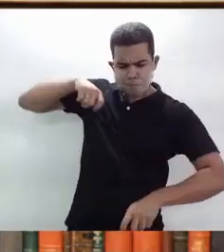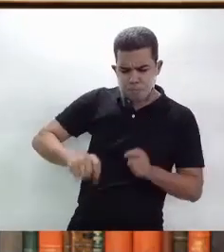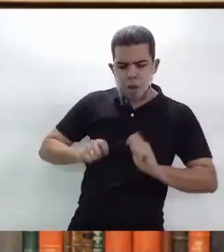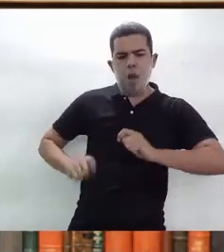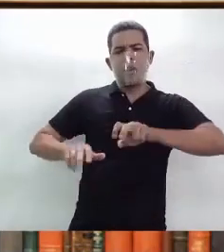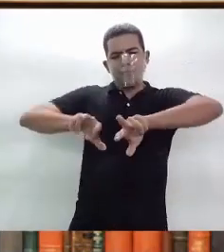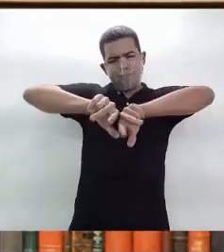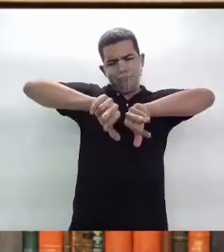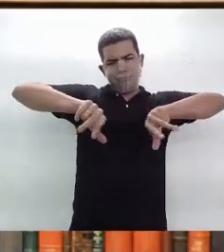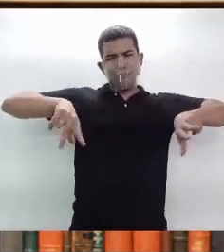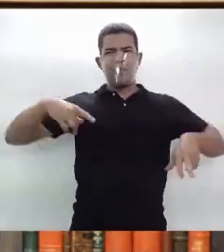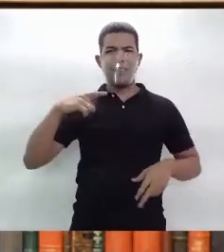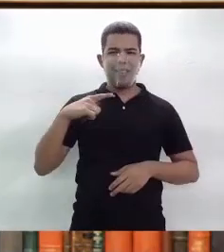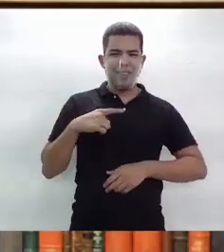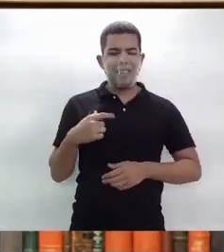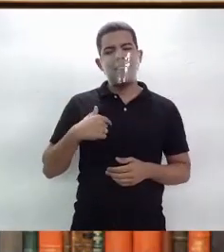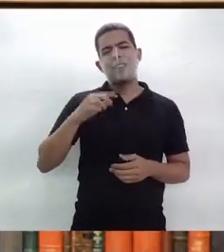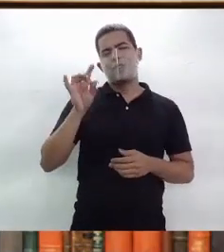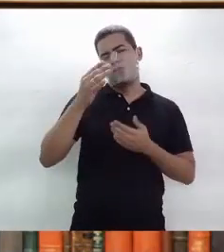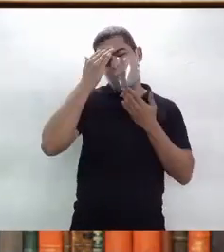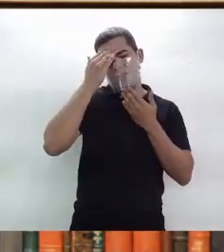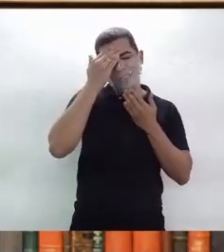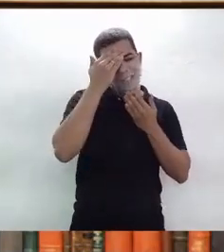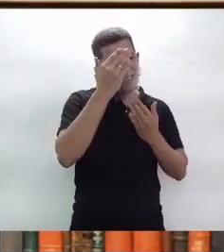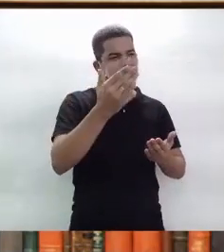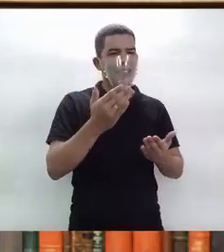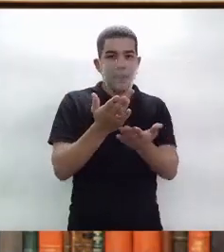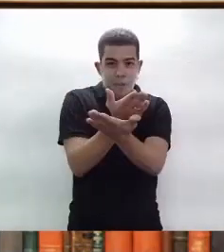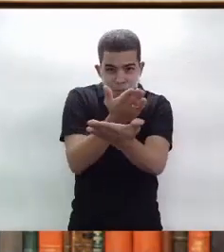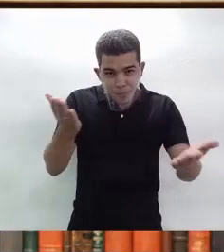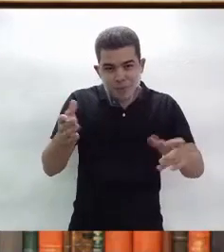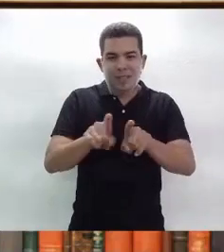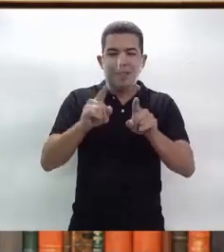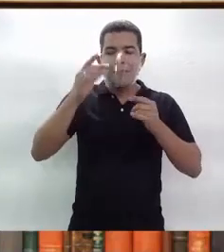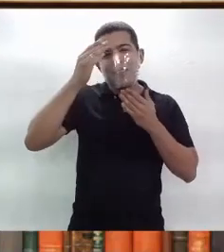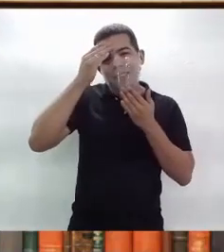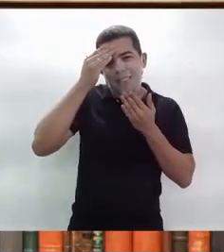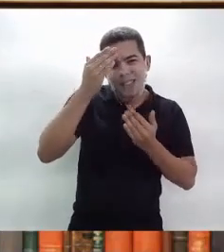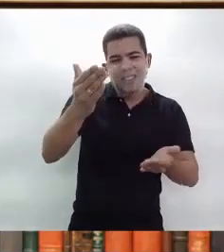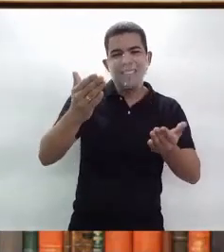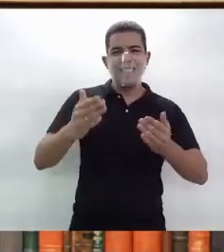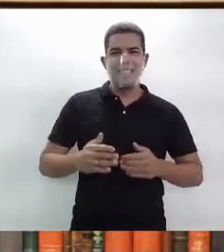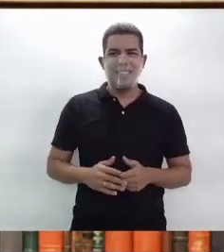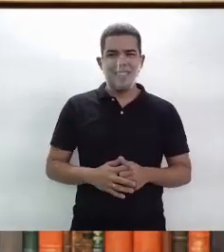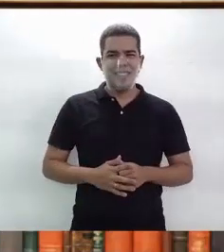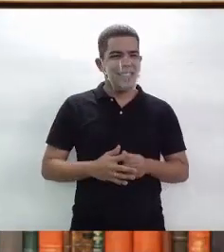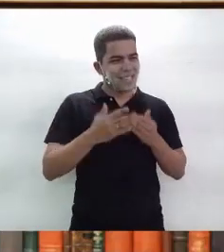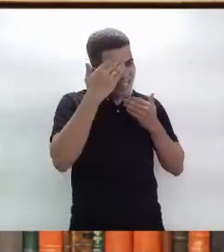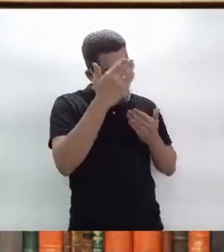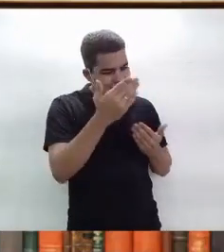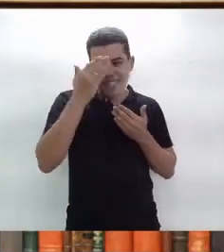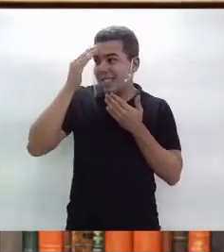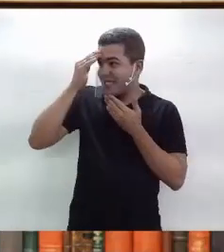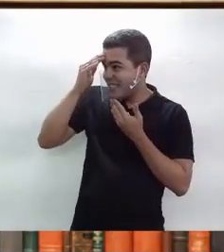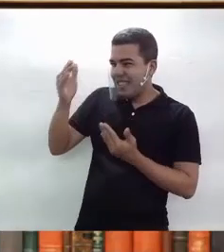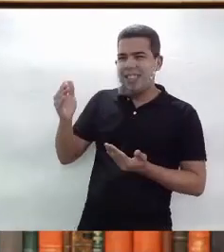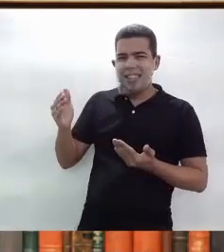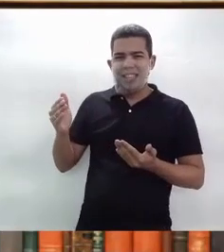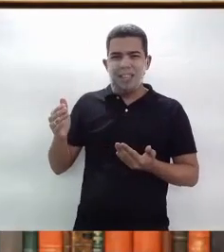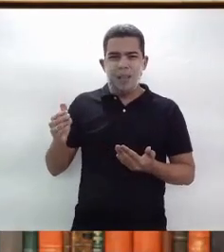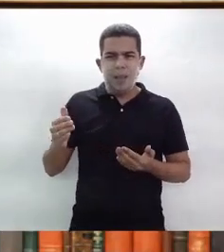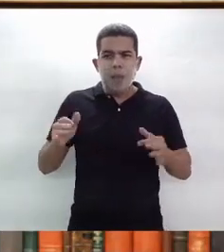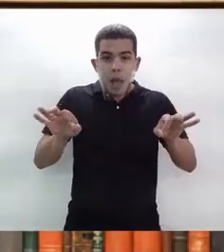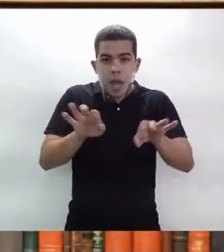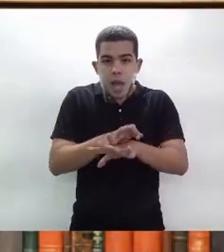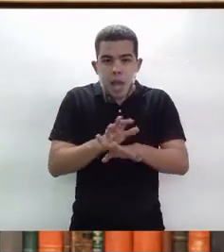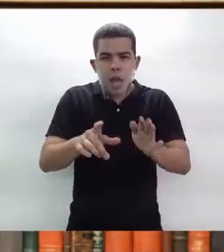o maracatu. Então, só tenho a agradecer. Gente, muito obrigado por muito hoje. Obrigada. Obrigado, professora. Obrigada, então, prof. antes de